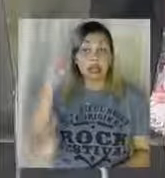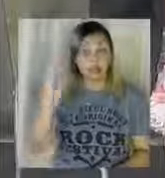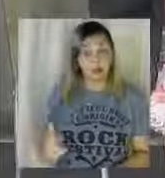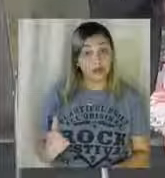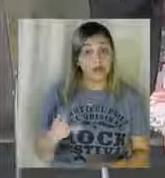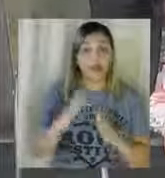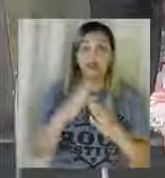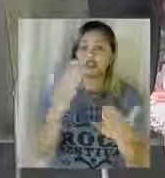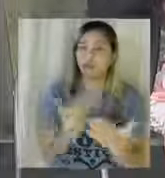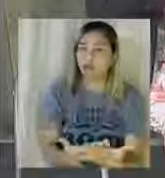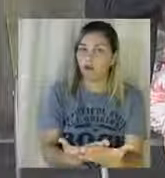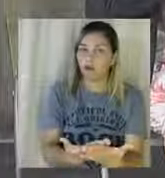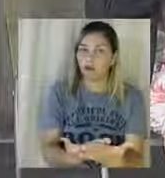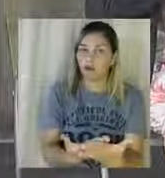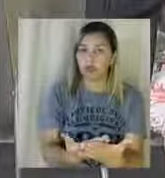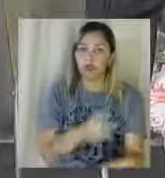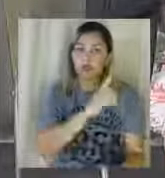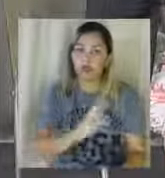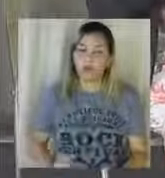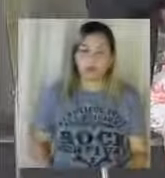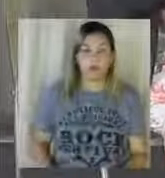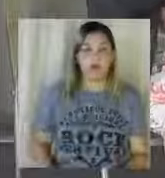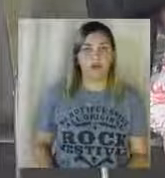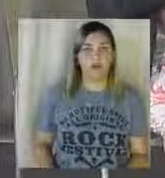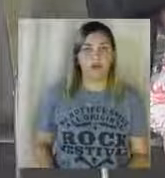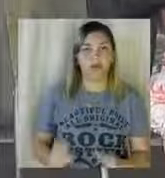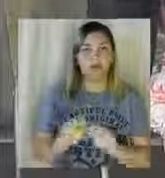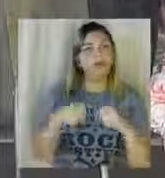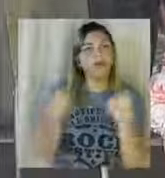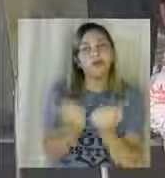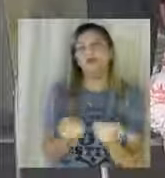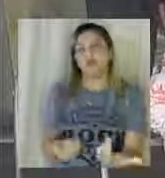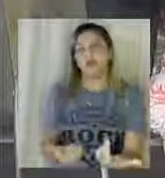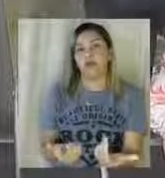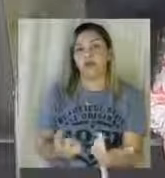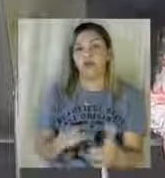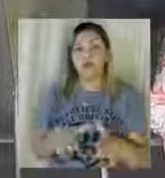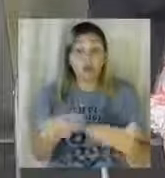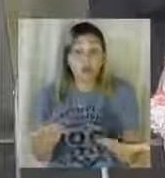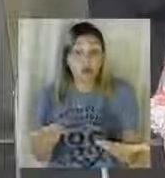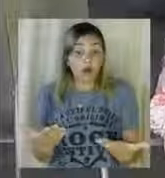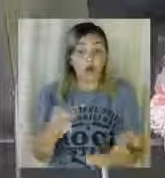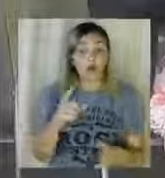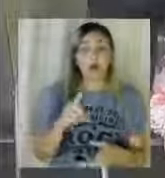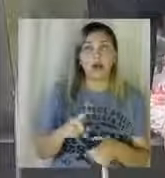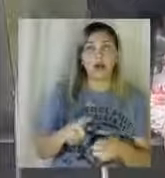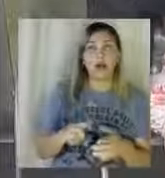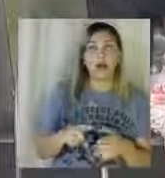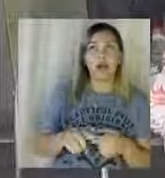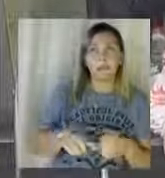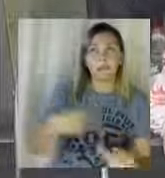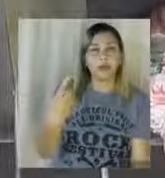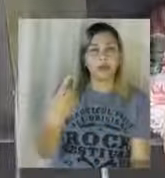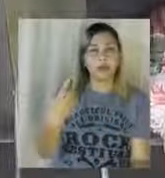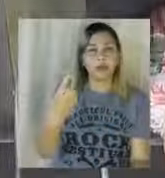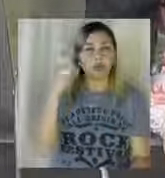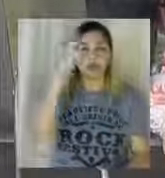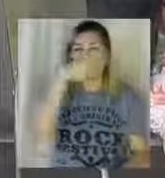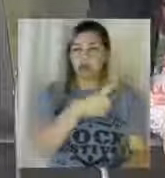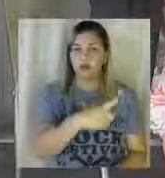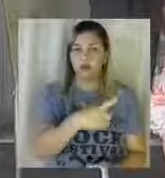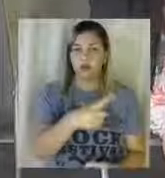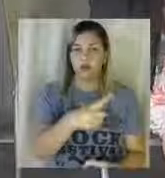sistema. Quais foram, gente, as maiores dificuldades desse processo ensino e